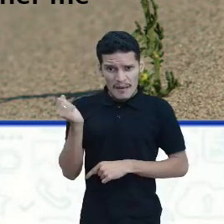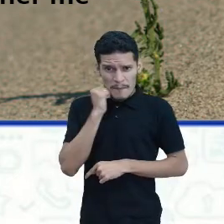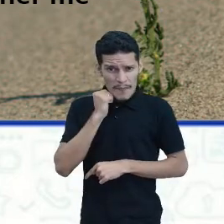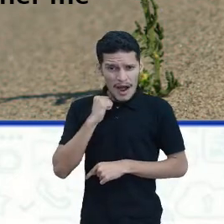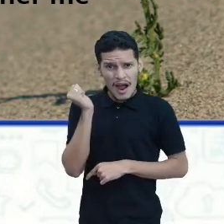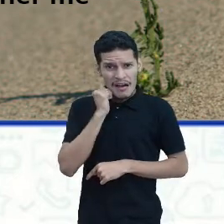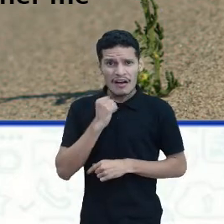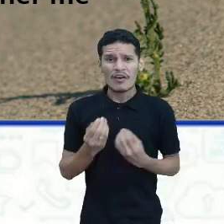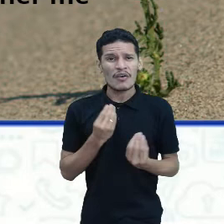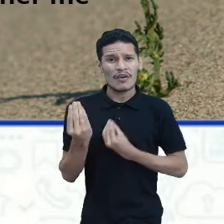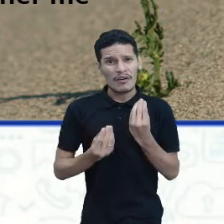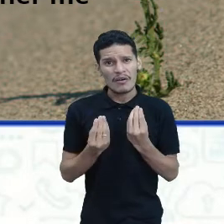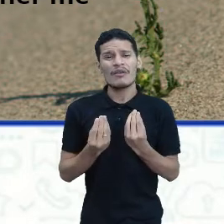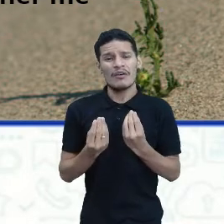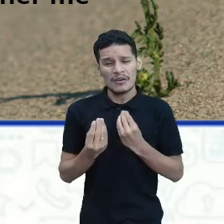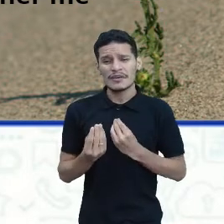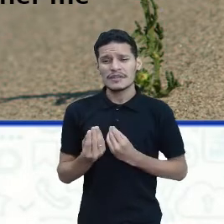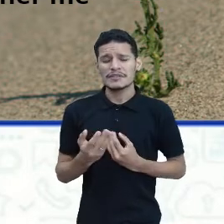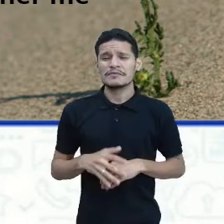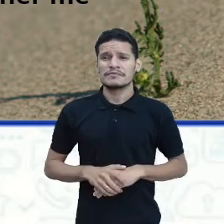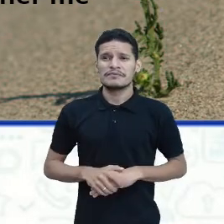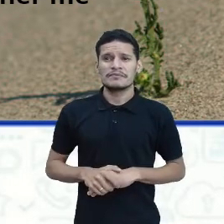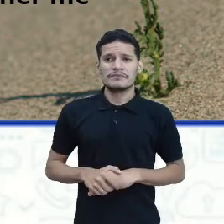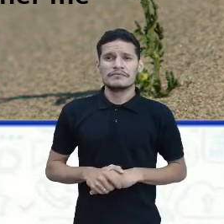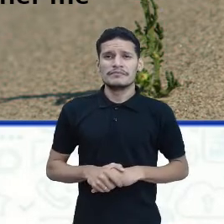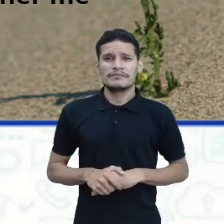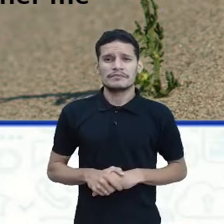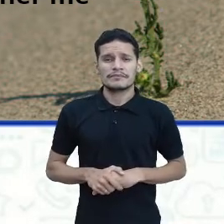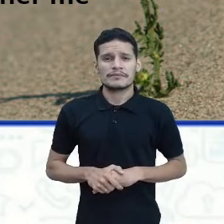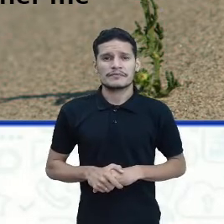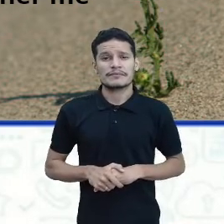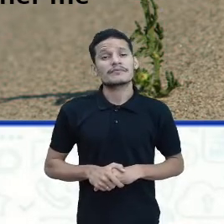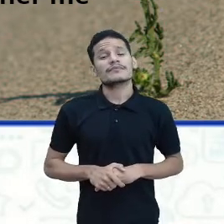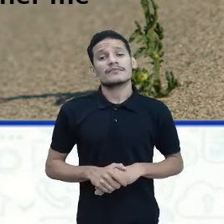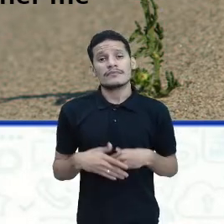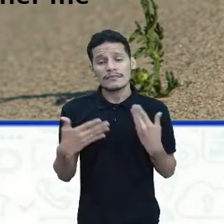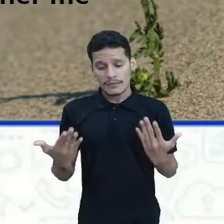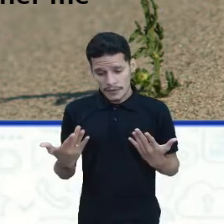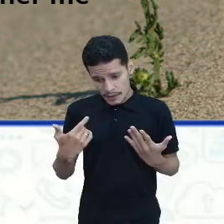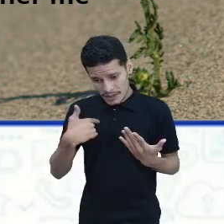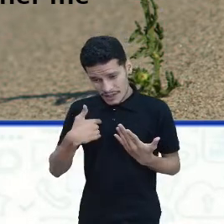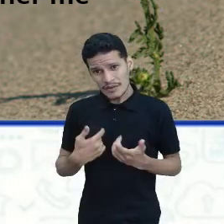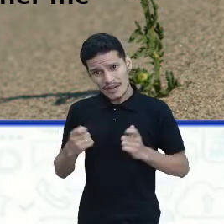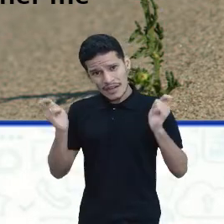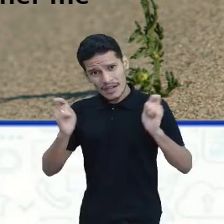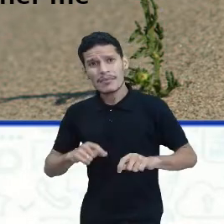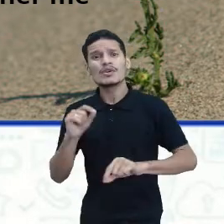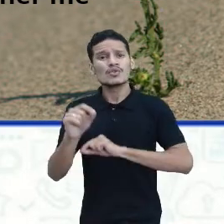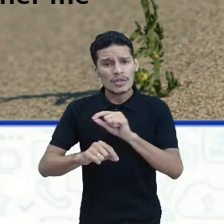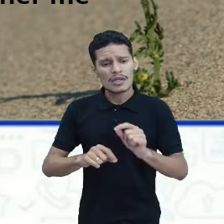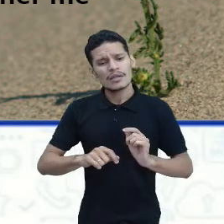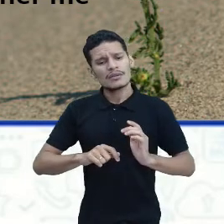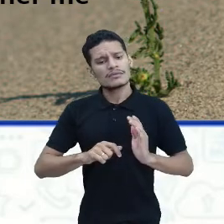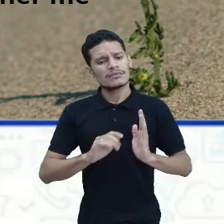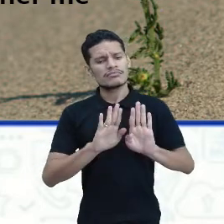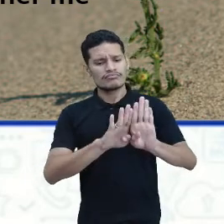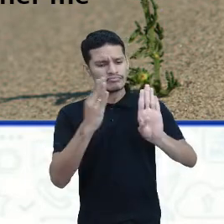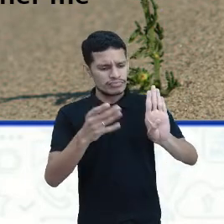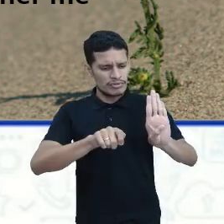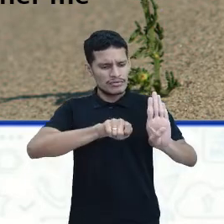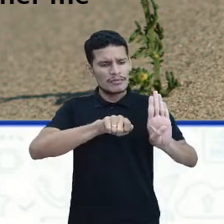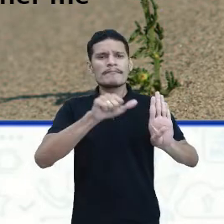should have changed that stupid lock. Ou seja, eu devia ter trocado a fechadura. I